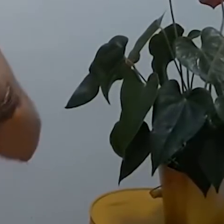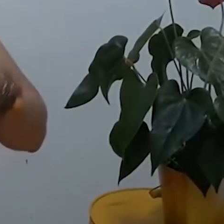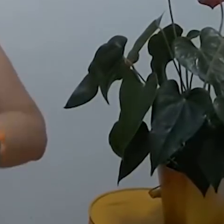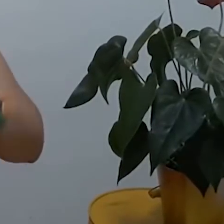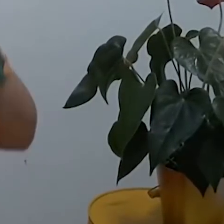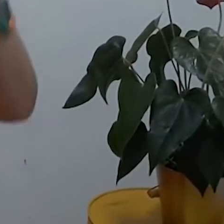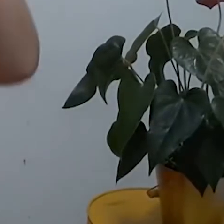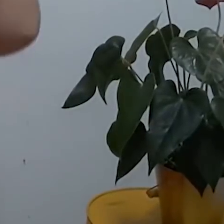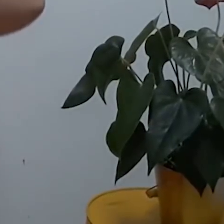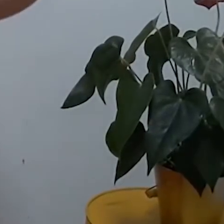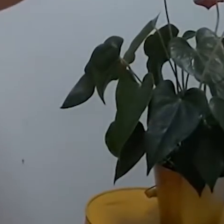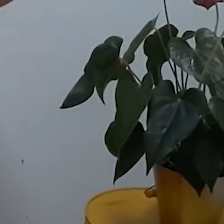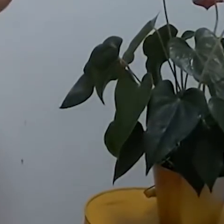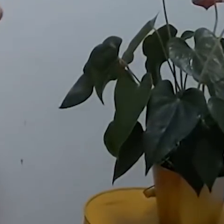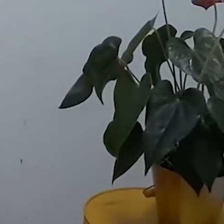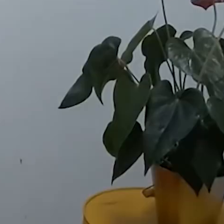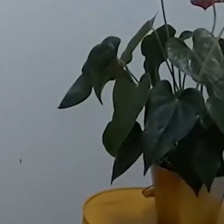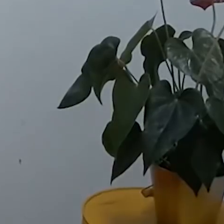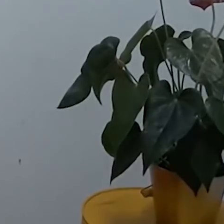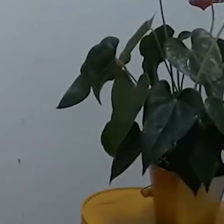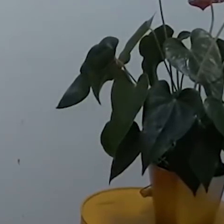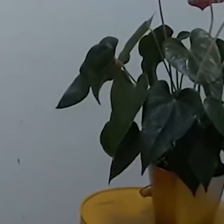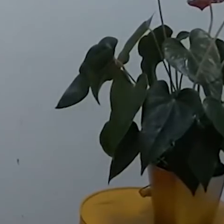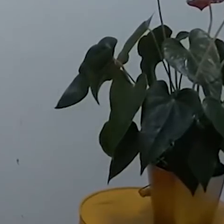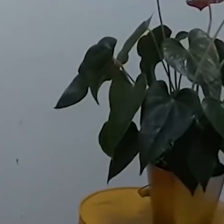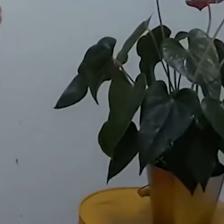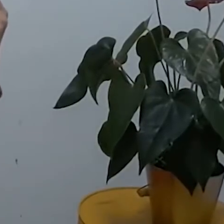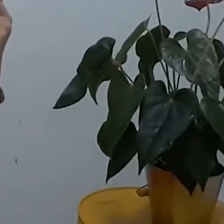Eu nasci há muito tempo atrás,